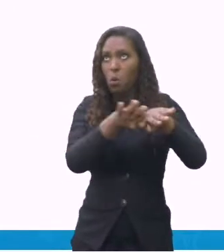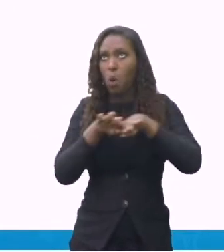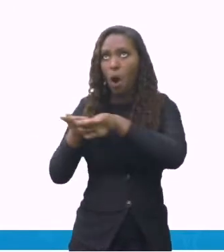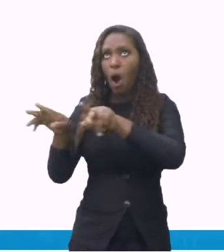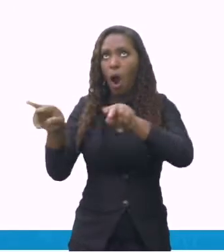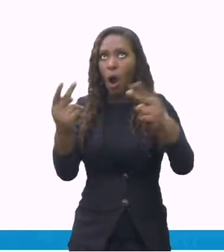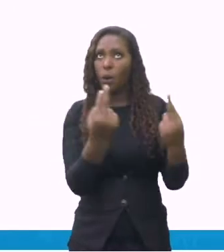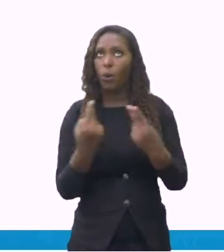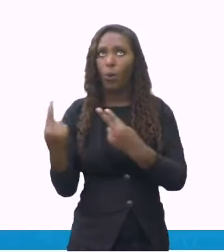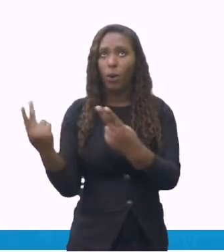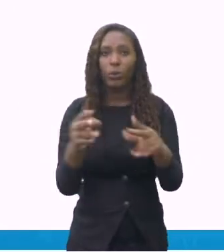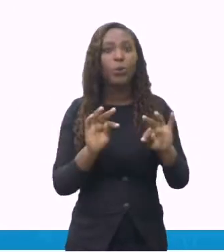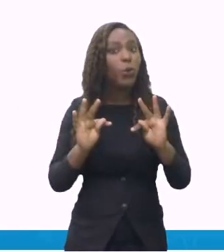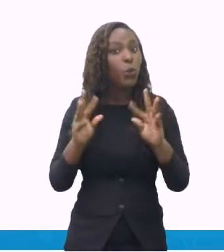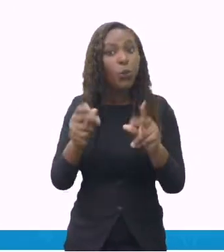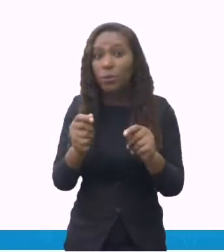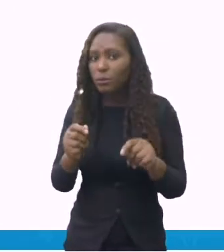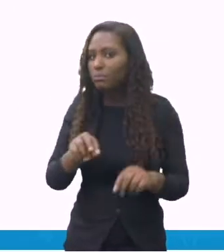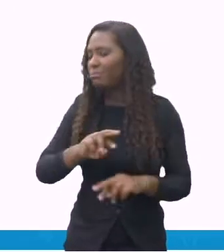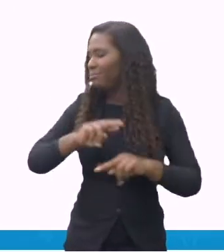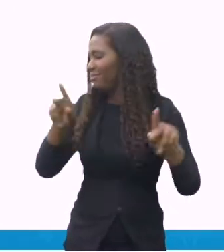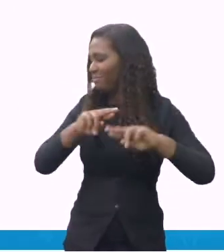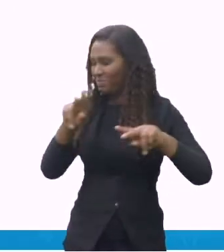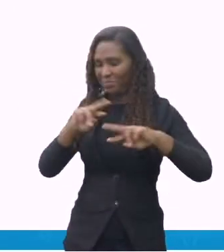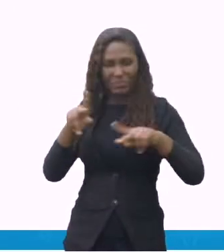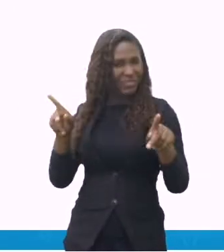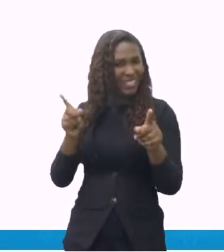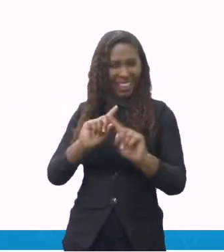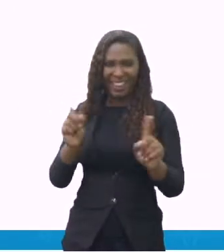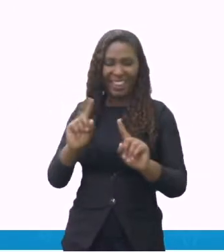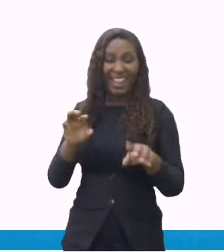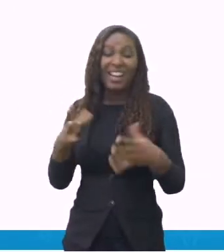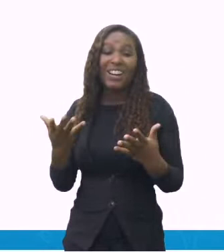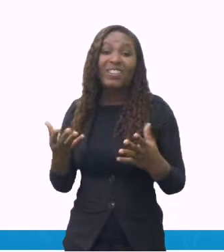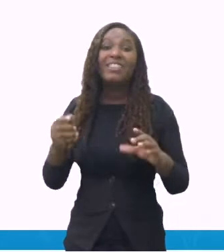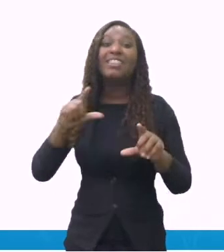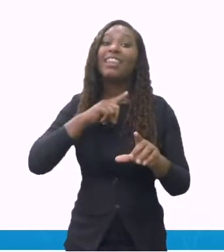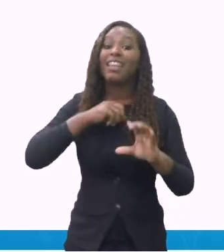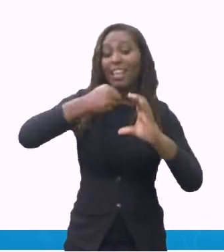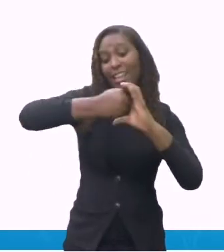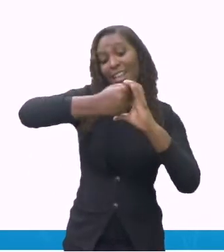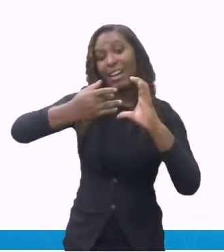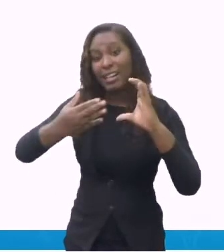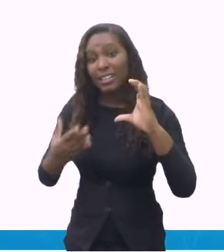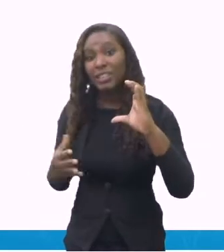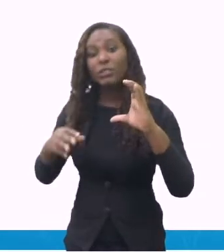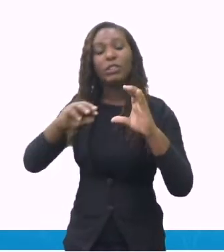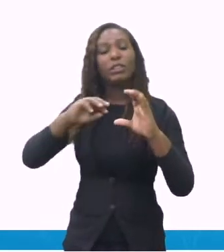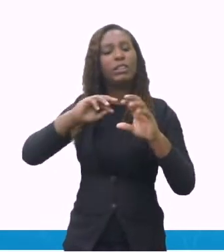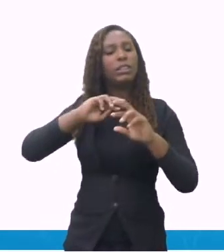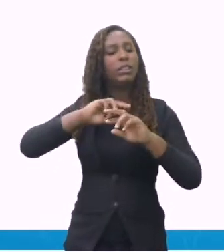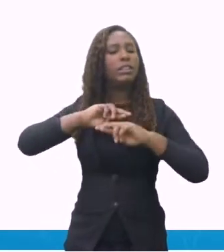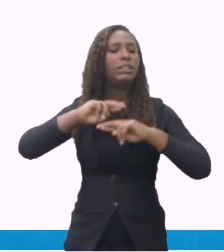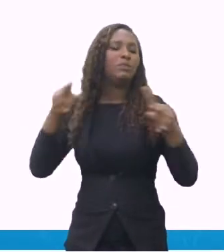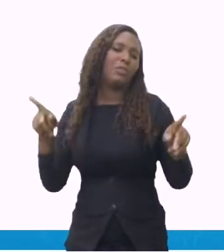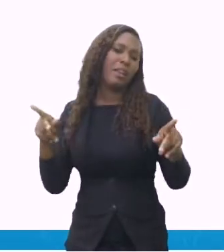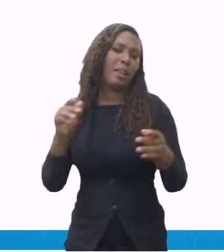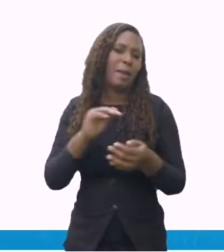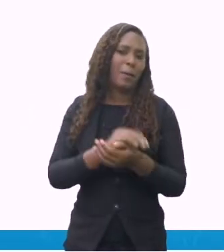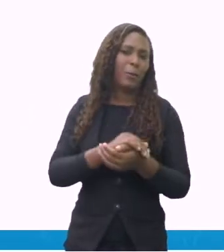suas mais diversas características, elas são classificadas em